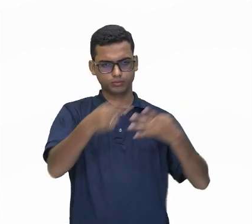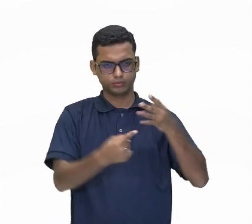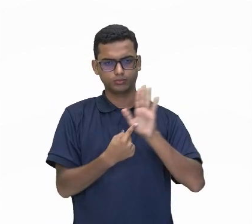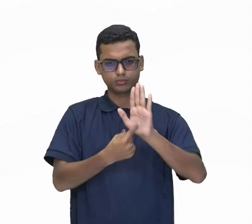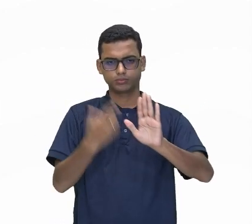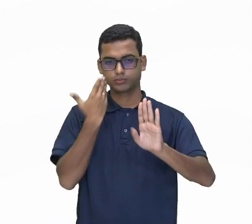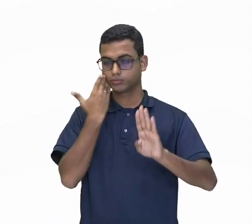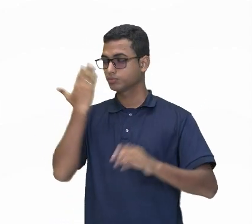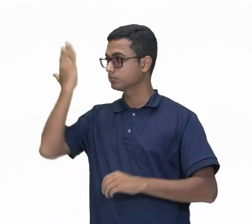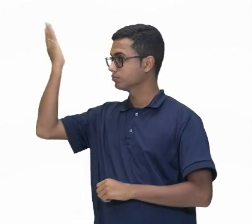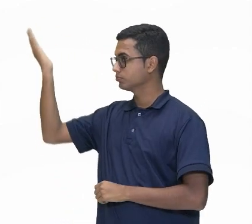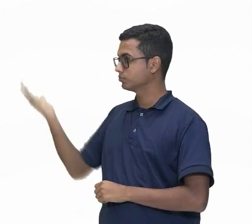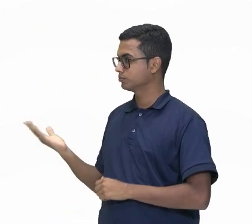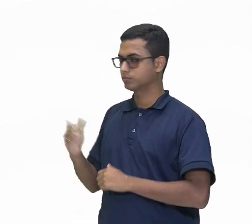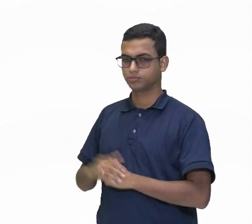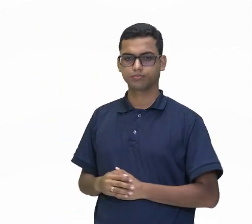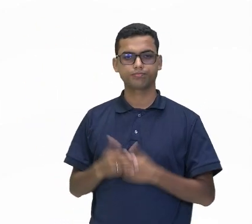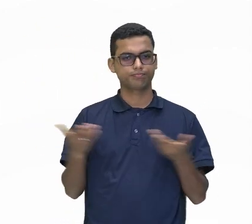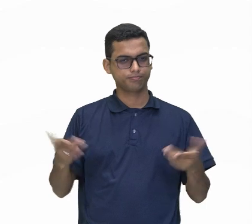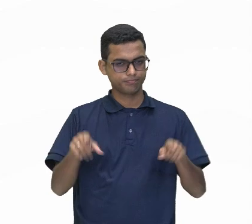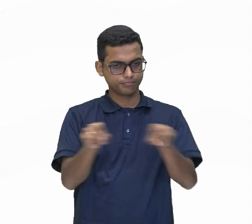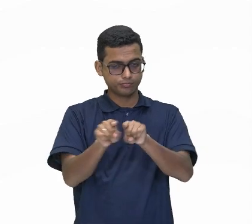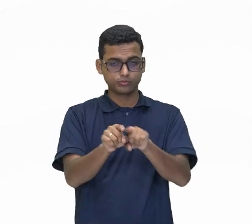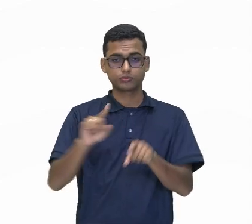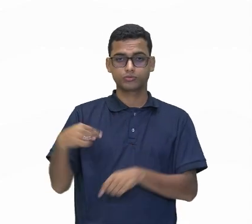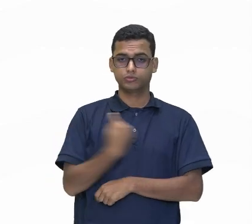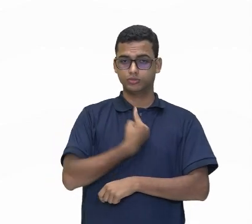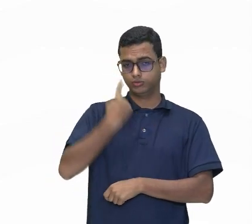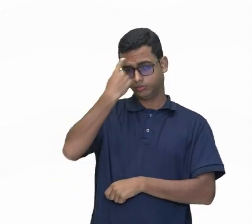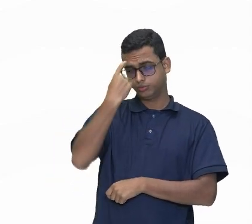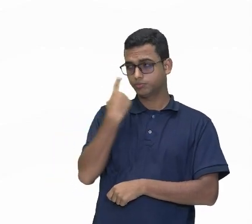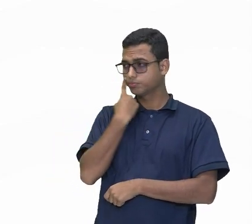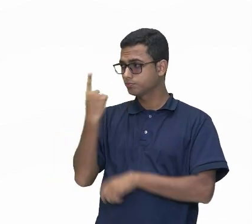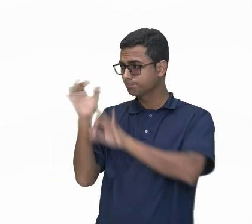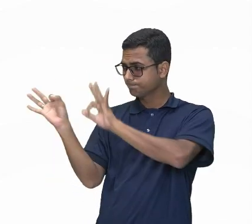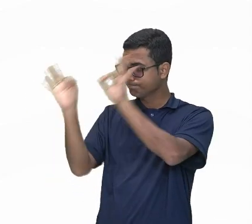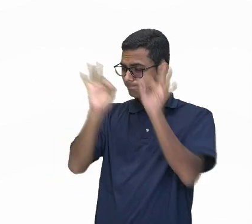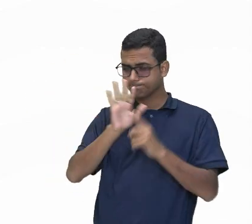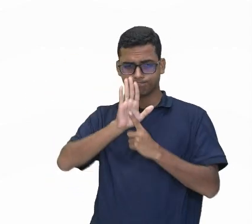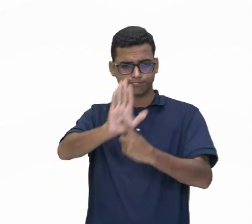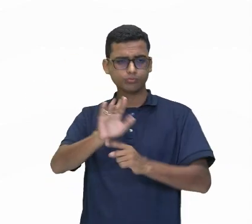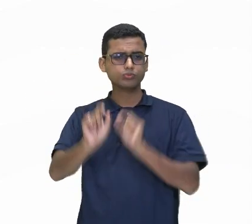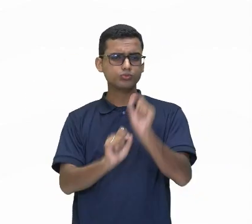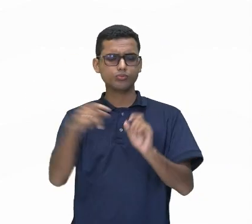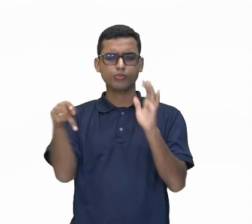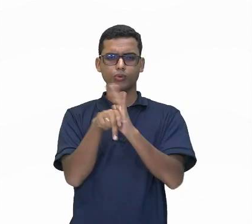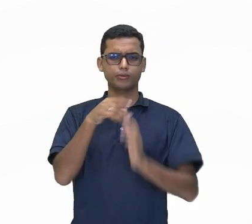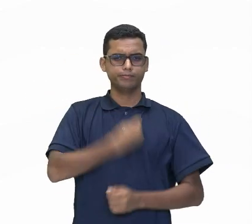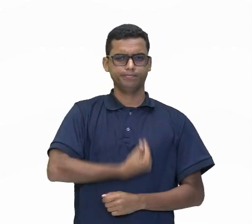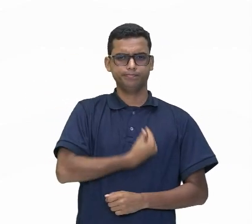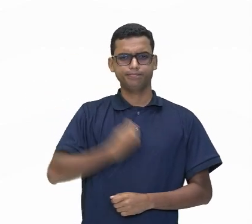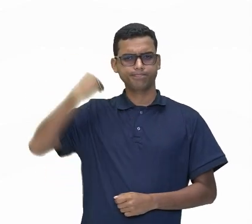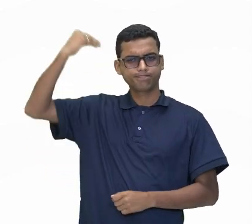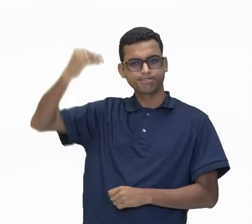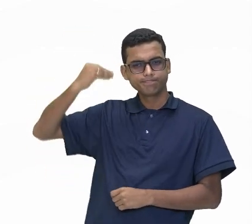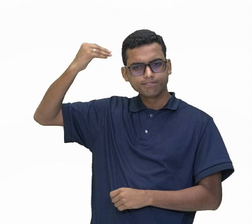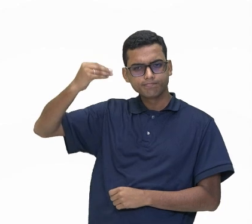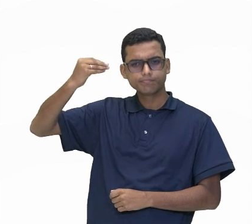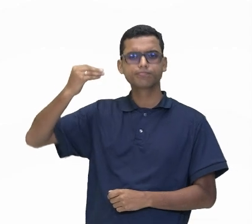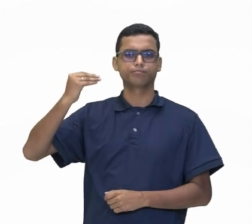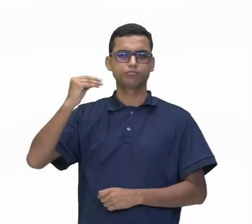colocados para vocês aí, nós estamos refletindo aí, nós estamos trazendo um pouco da vivência,